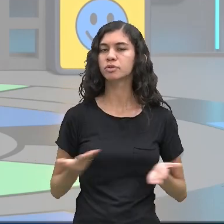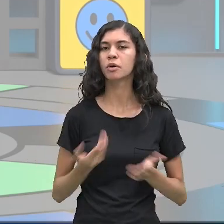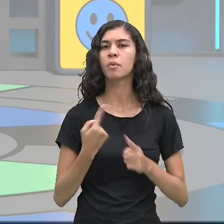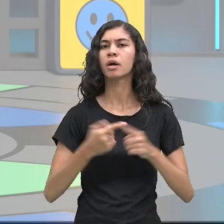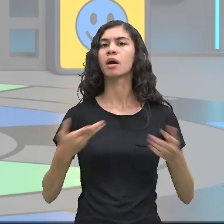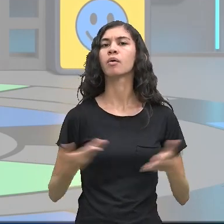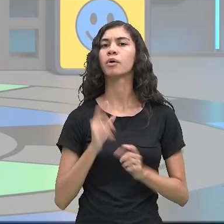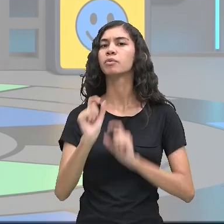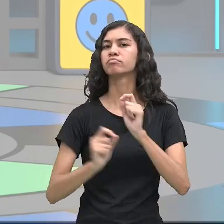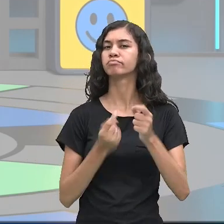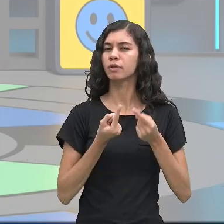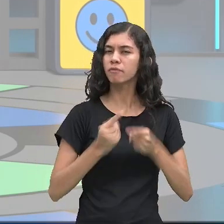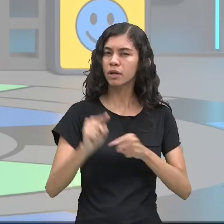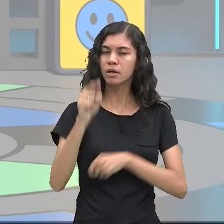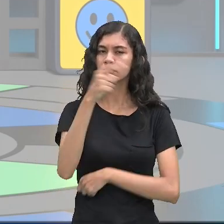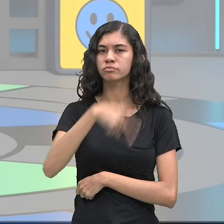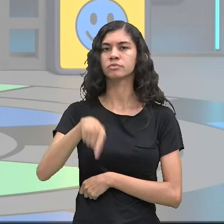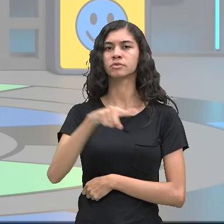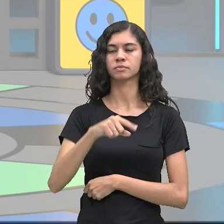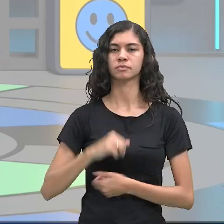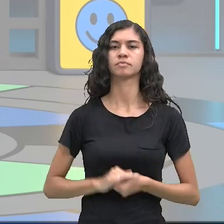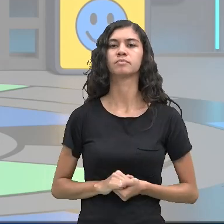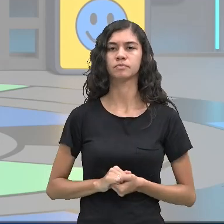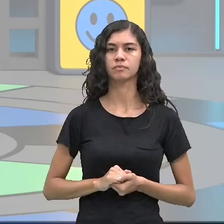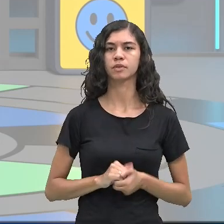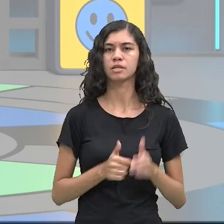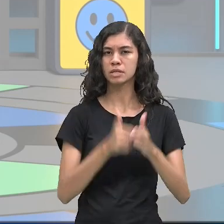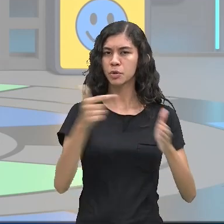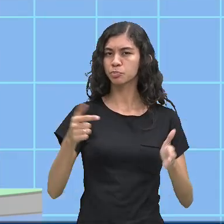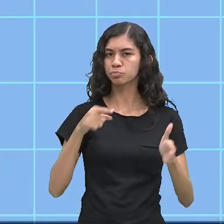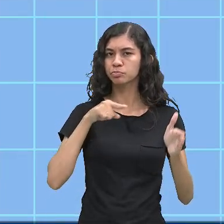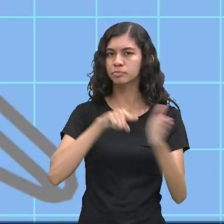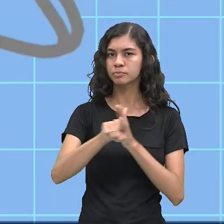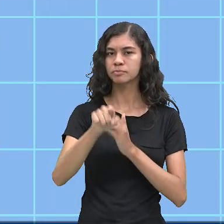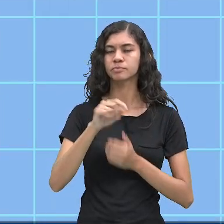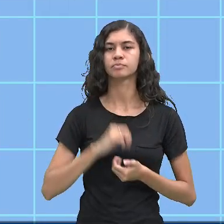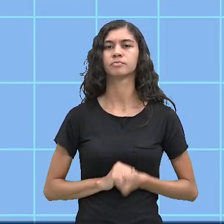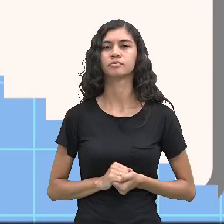nós vamos desafiar você. Nós vamos para o nosso segundo quiz.